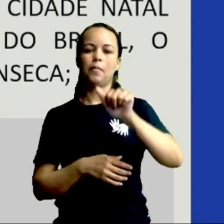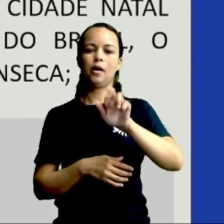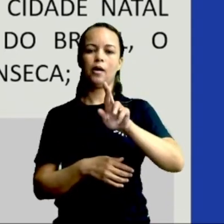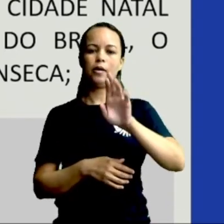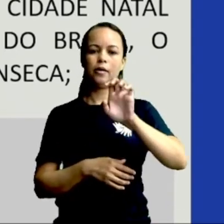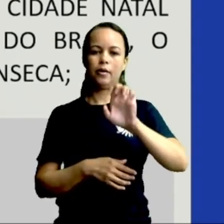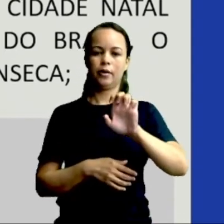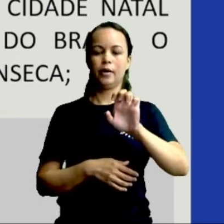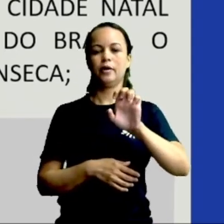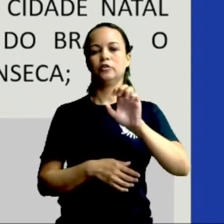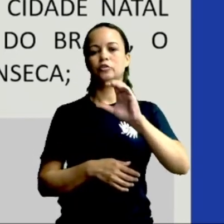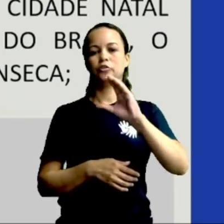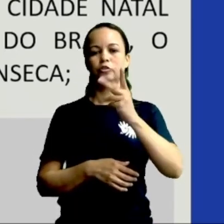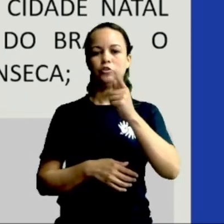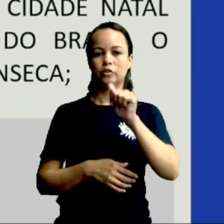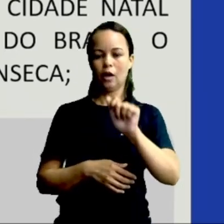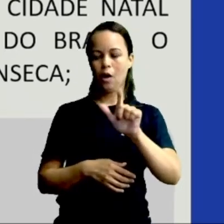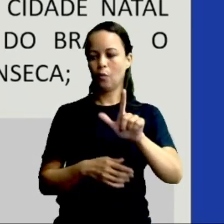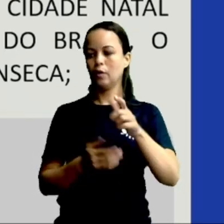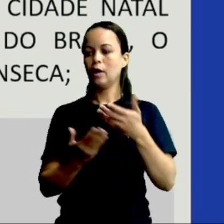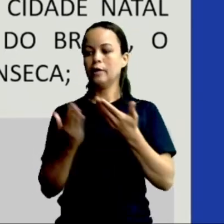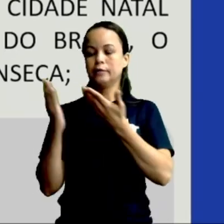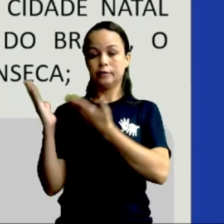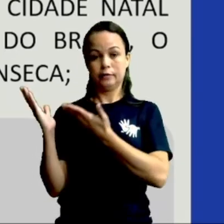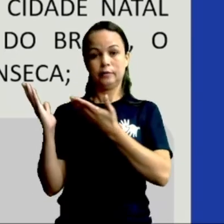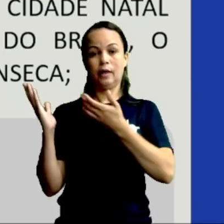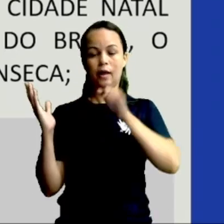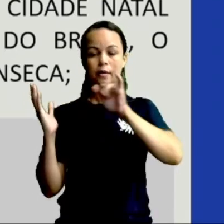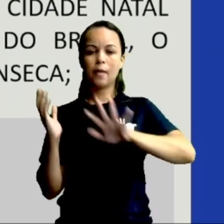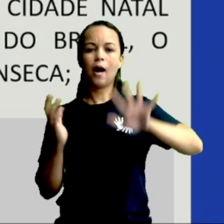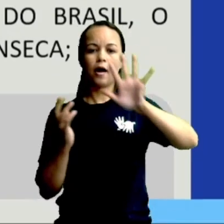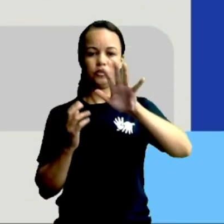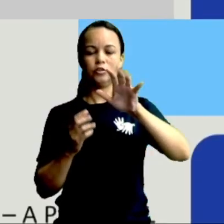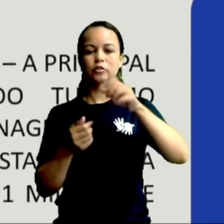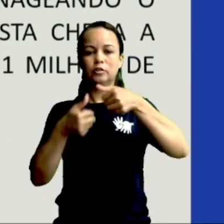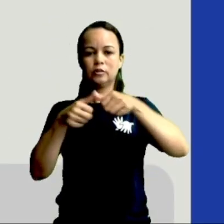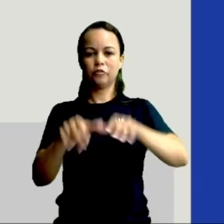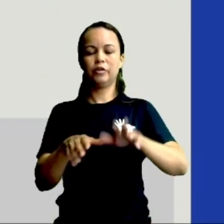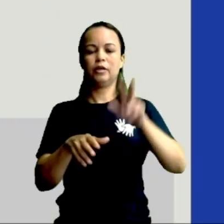de Salvador, na Bahia, uma cidade histórica também.